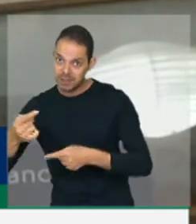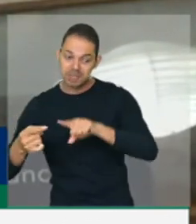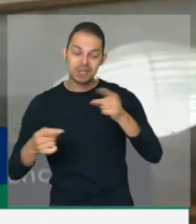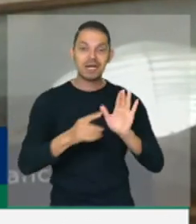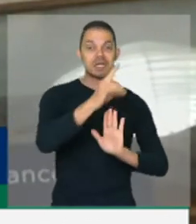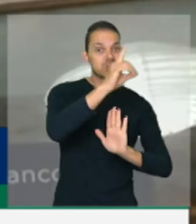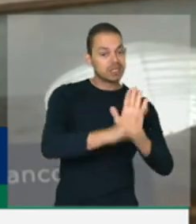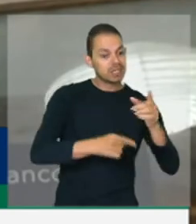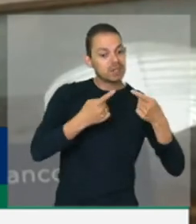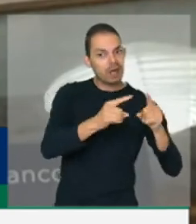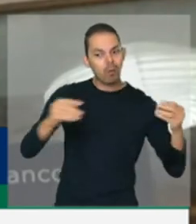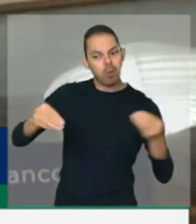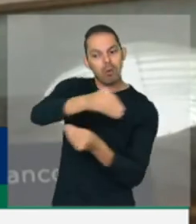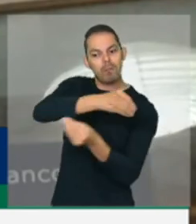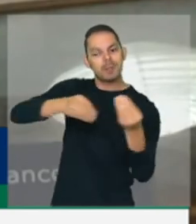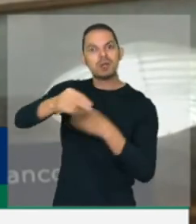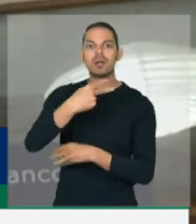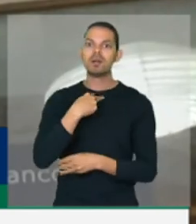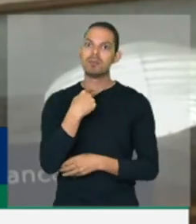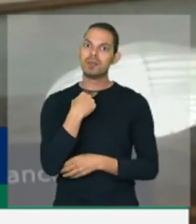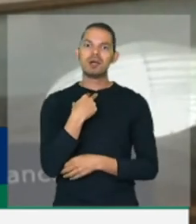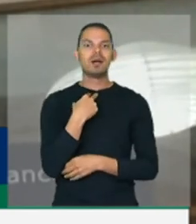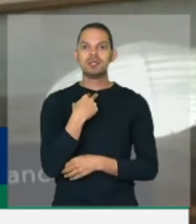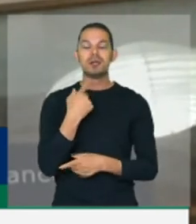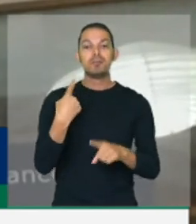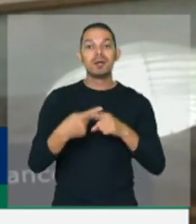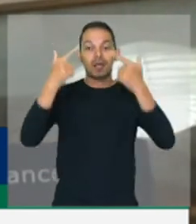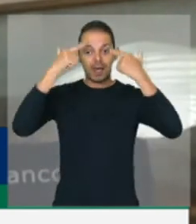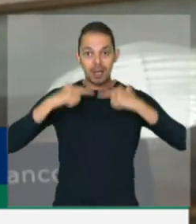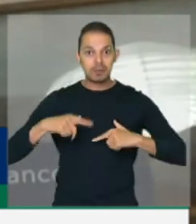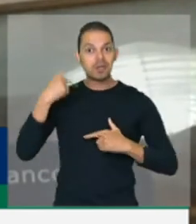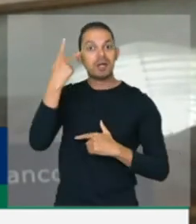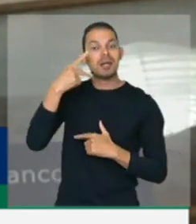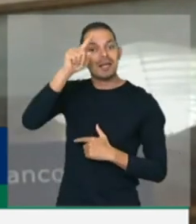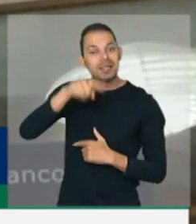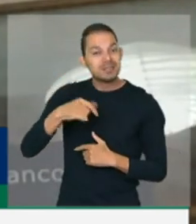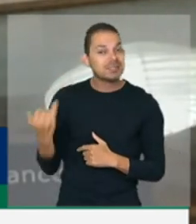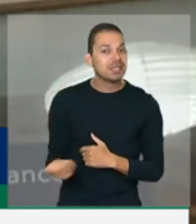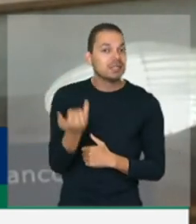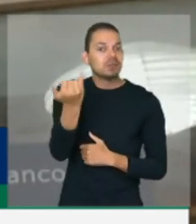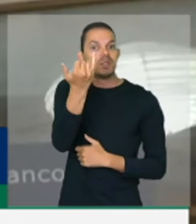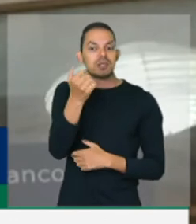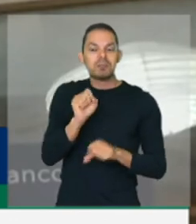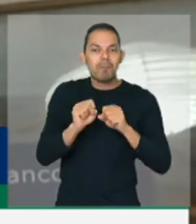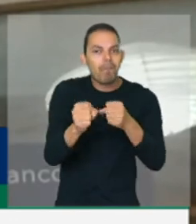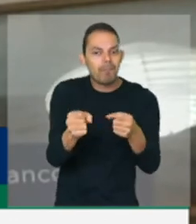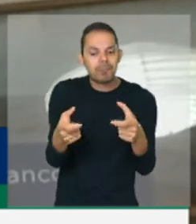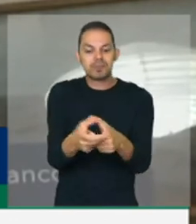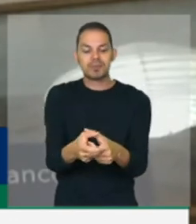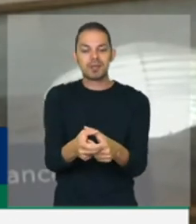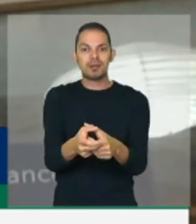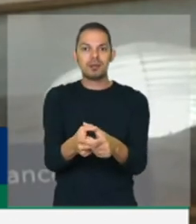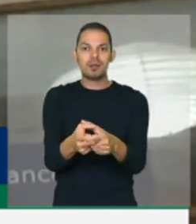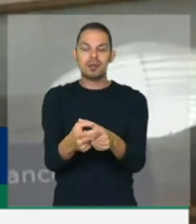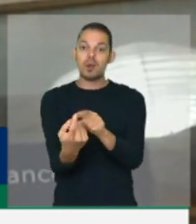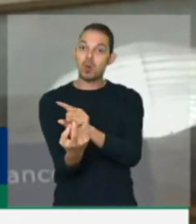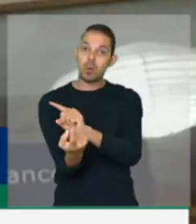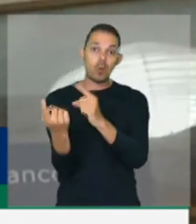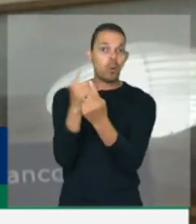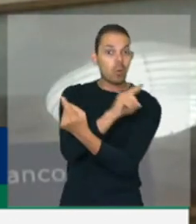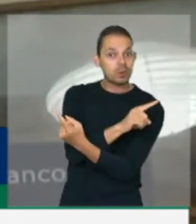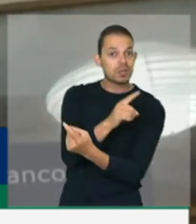direito à crítica, direito da minoria, porque a imunidade ela é fundamental para o direito da minoria. E ao contrário do que o deputado disse